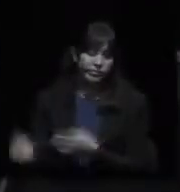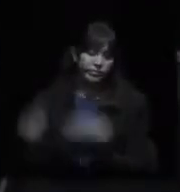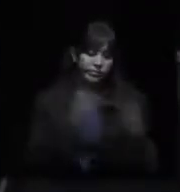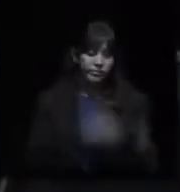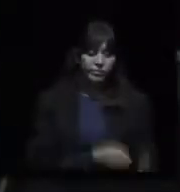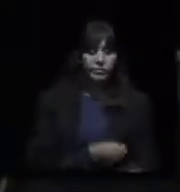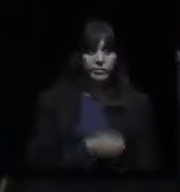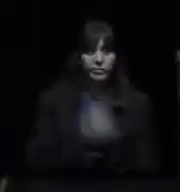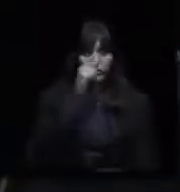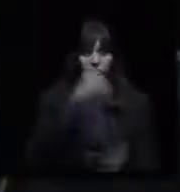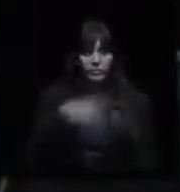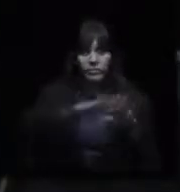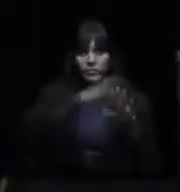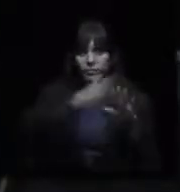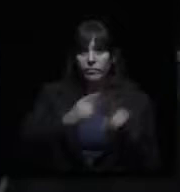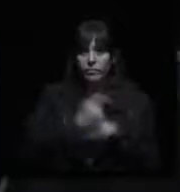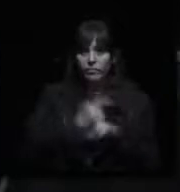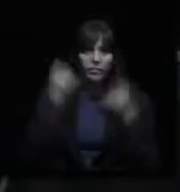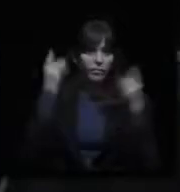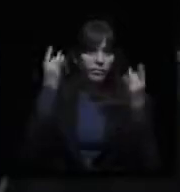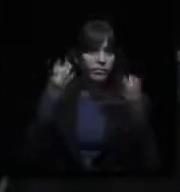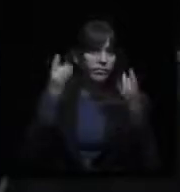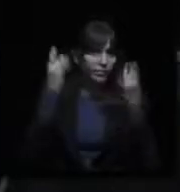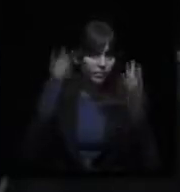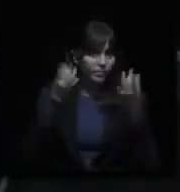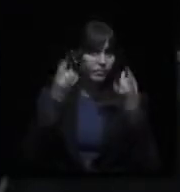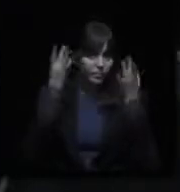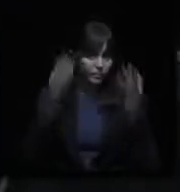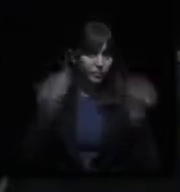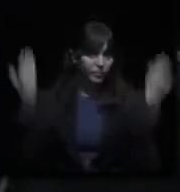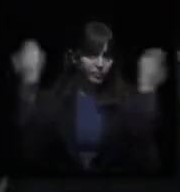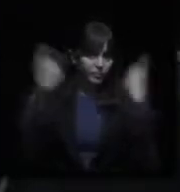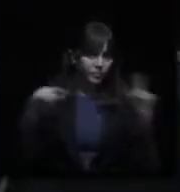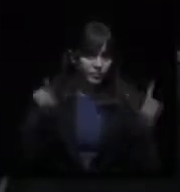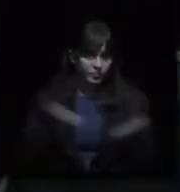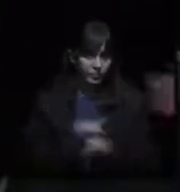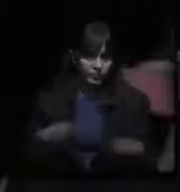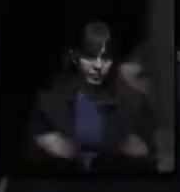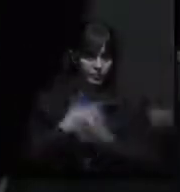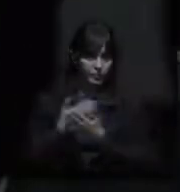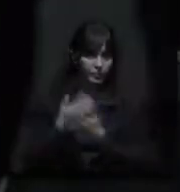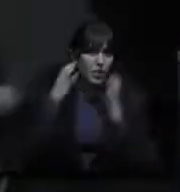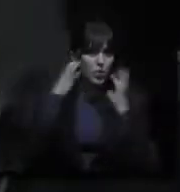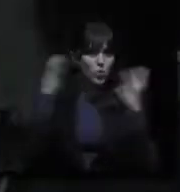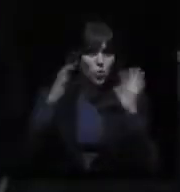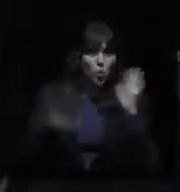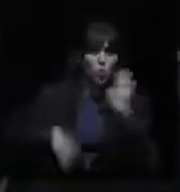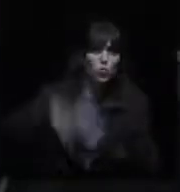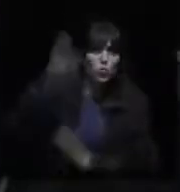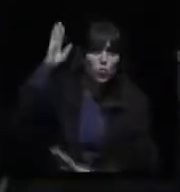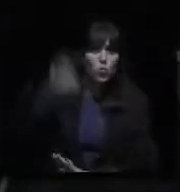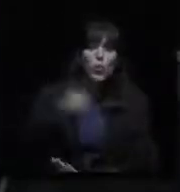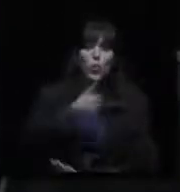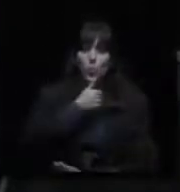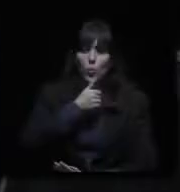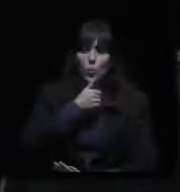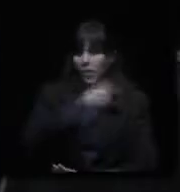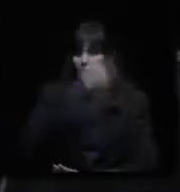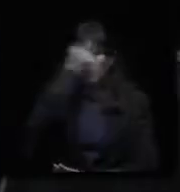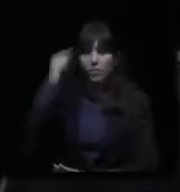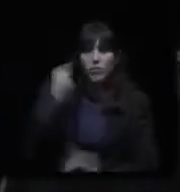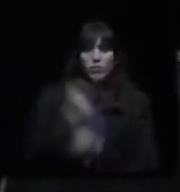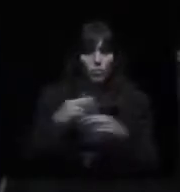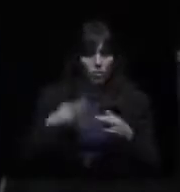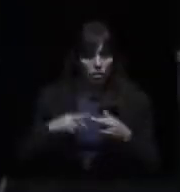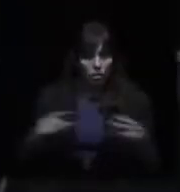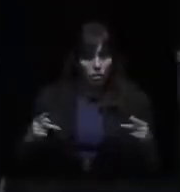Monsanto continua a receber festivais de música com níveis de ruído muito acima dos limiares admissíveis e com uma insustentável pressão, porque a Câmara